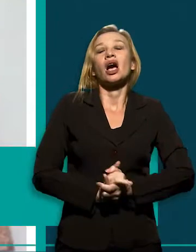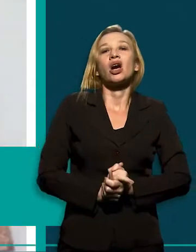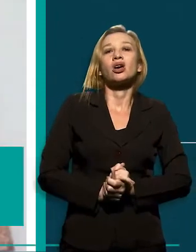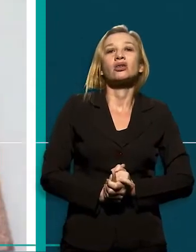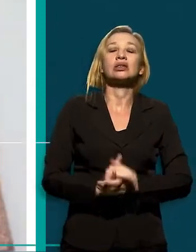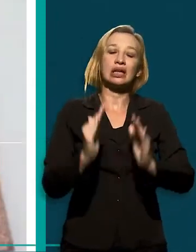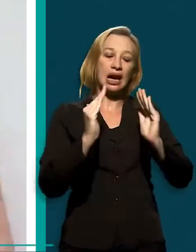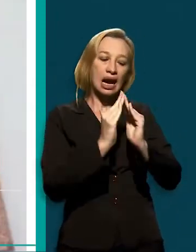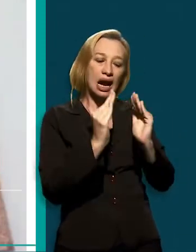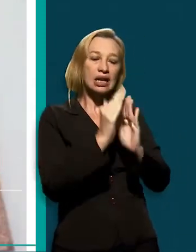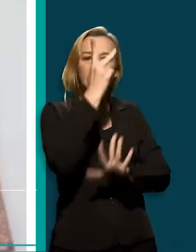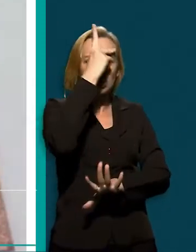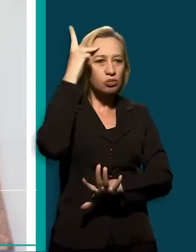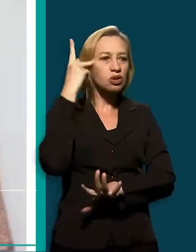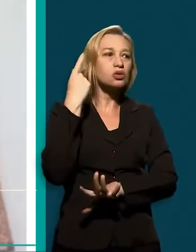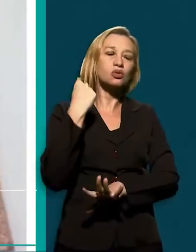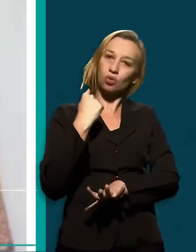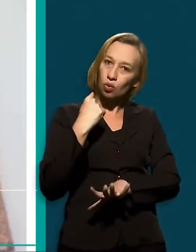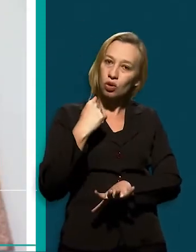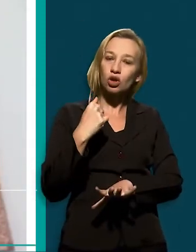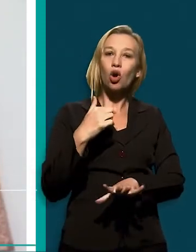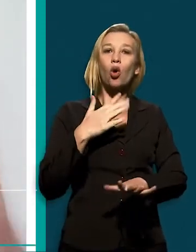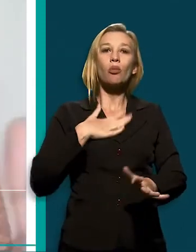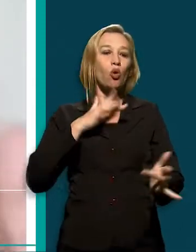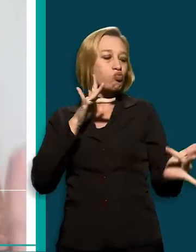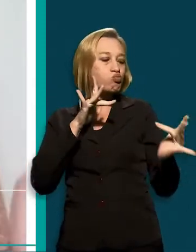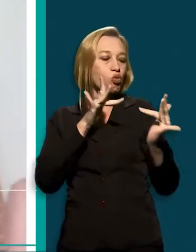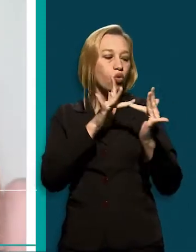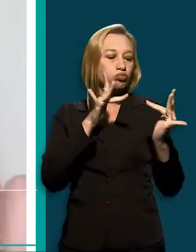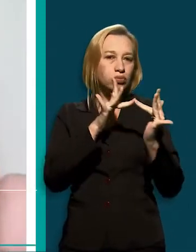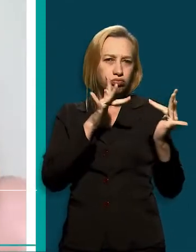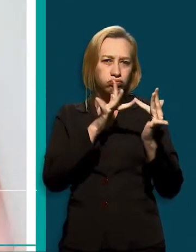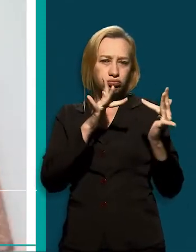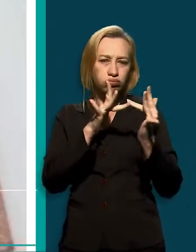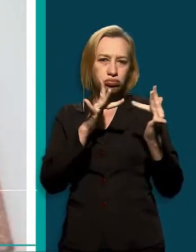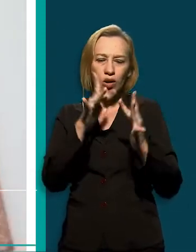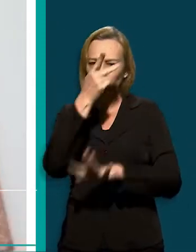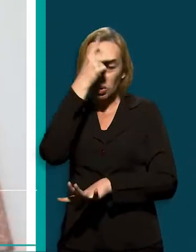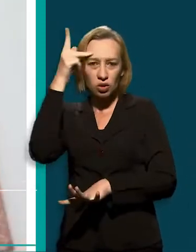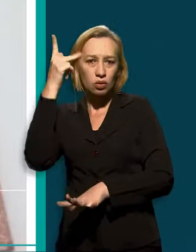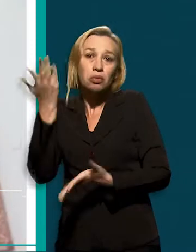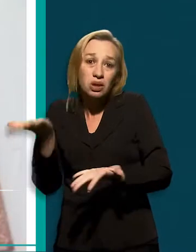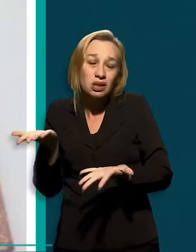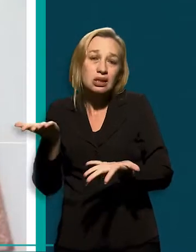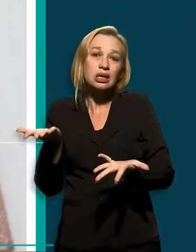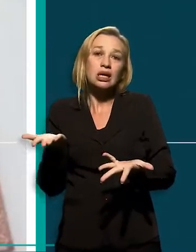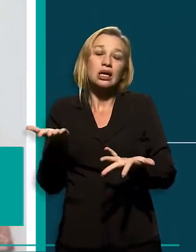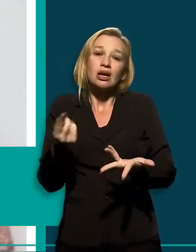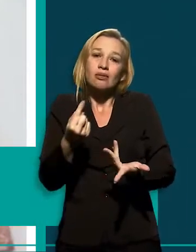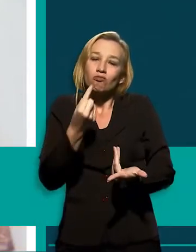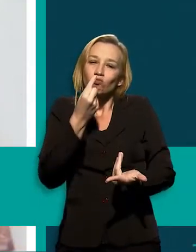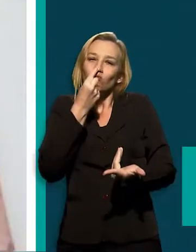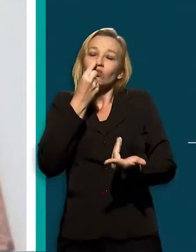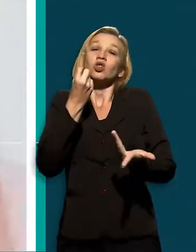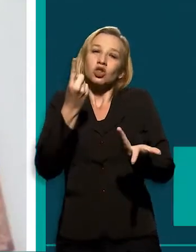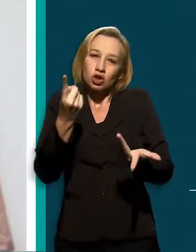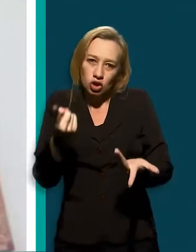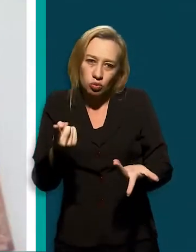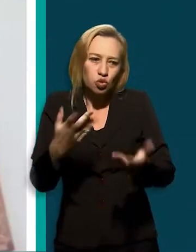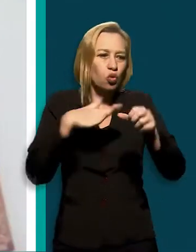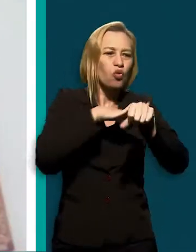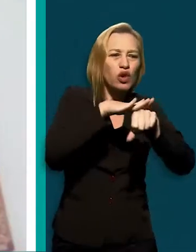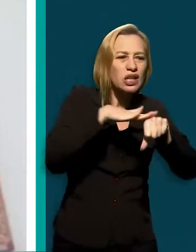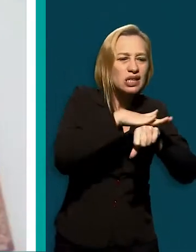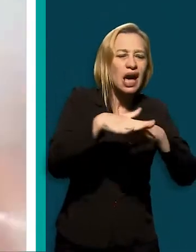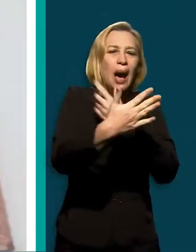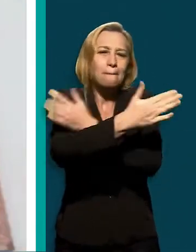praça. Atendo na casa das pessoas, enfim. Então, meu contato com as pessoas é sempre muito próximo,